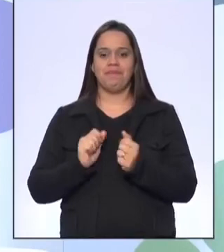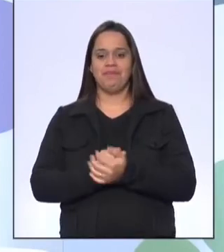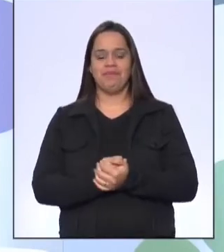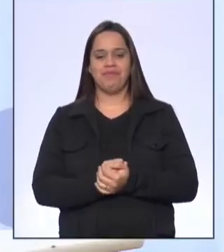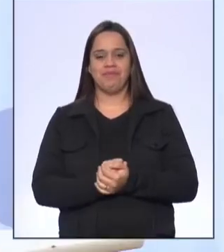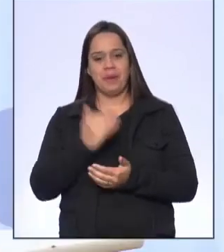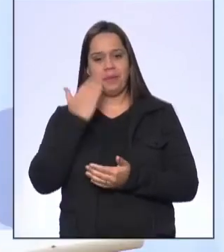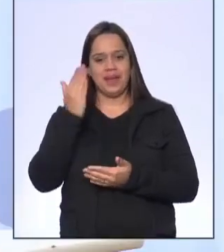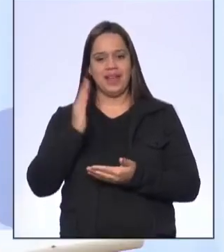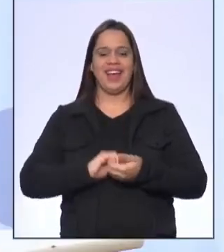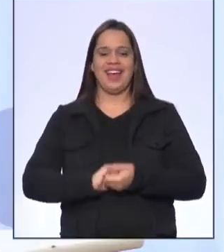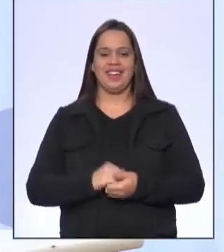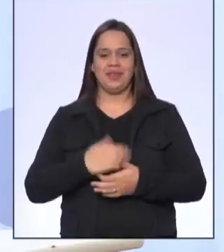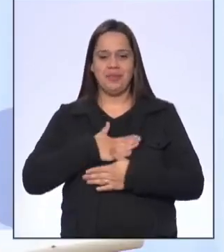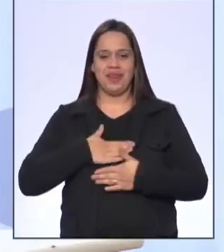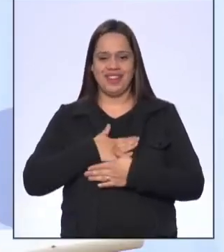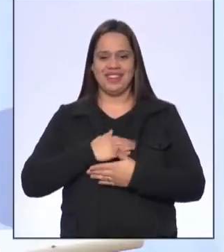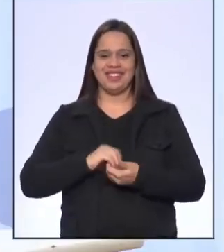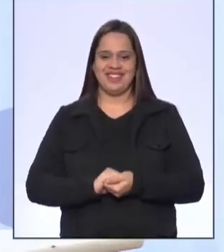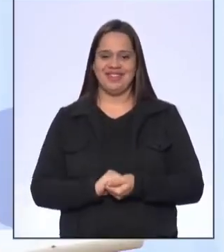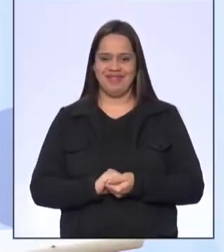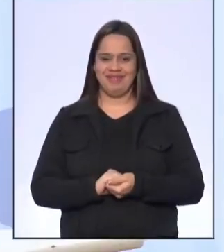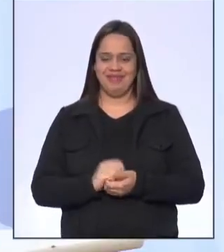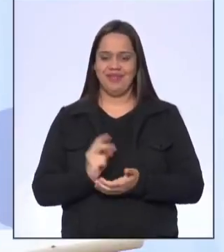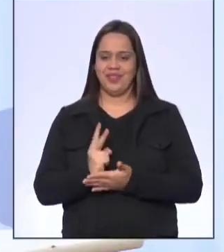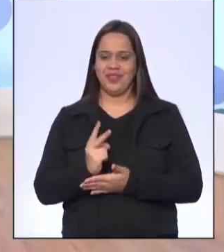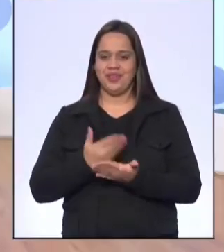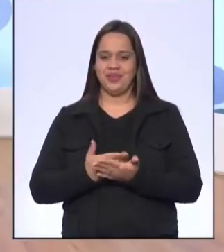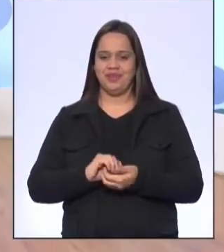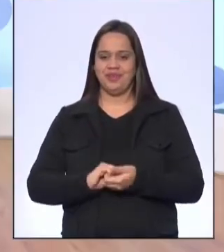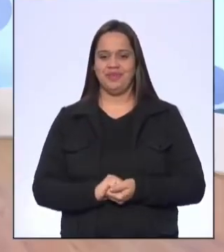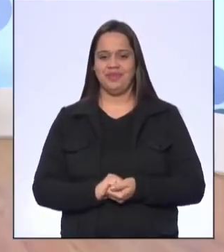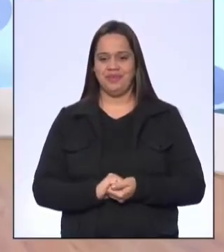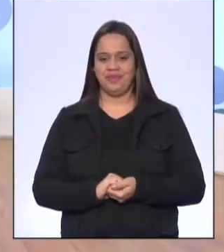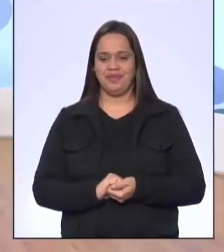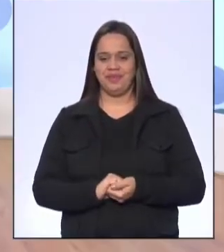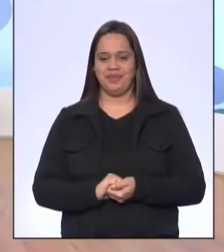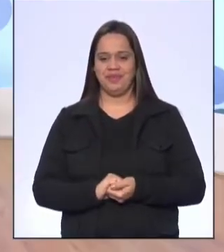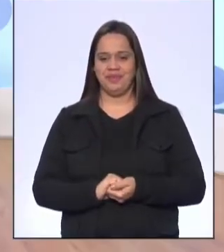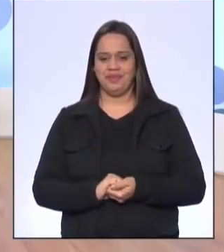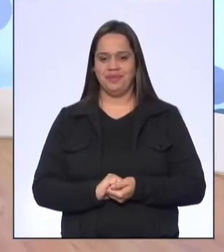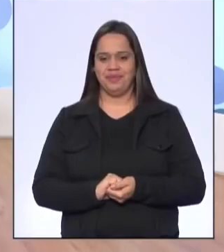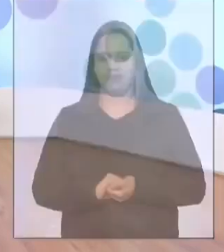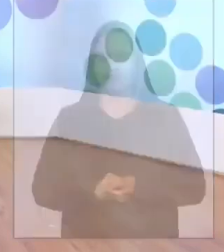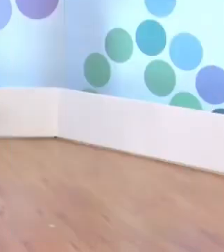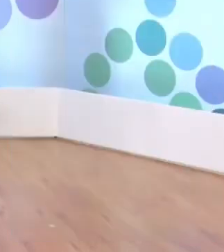Tá bom? Obrigado. Foi um prazer. Continue os estudos. Tchau, tchau.